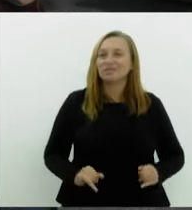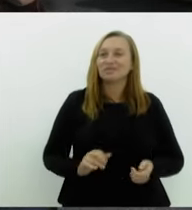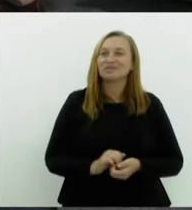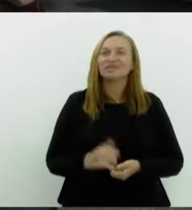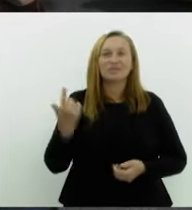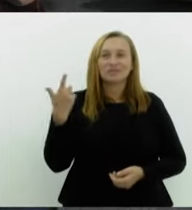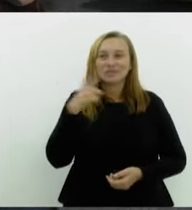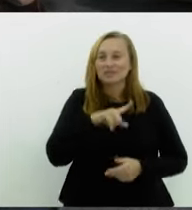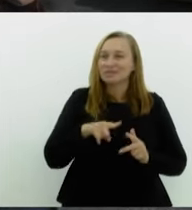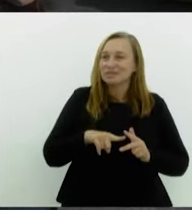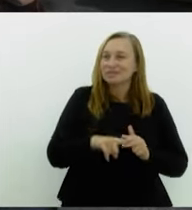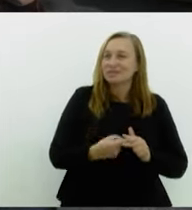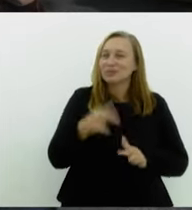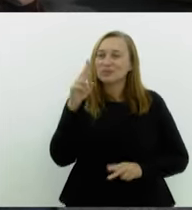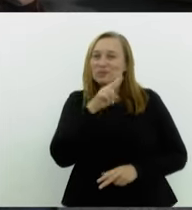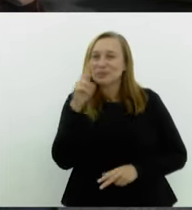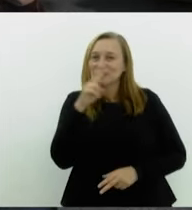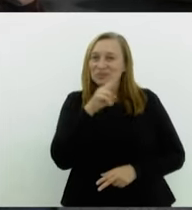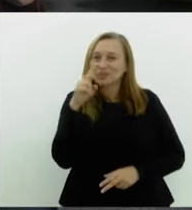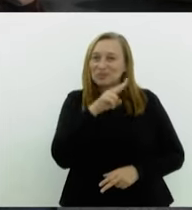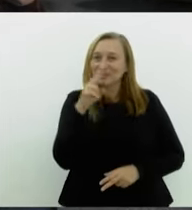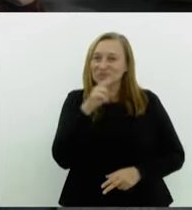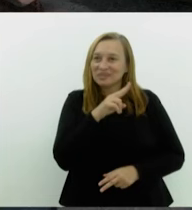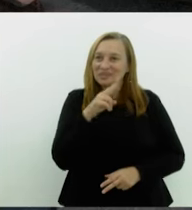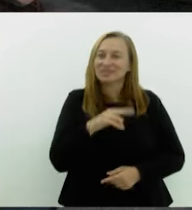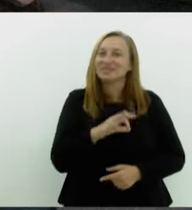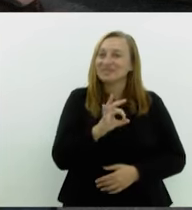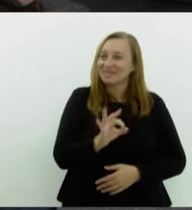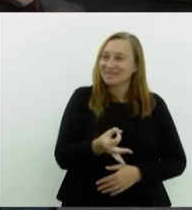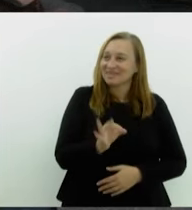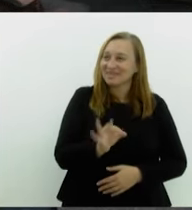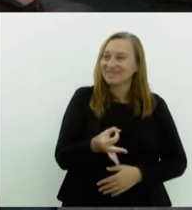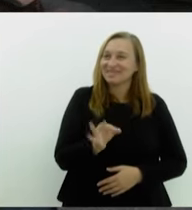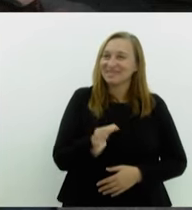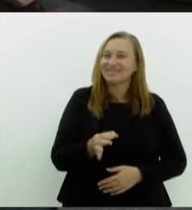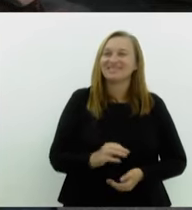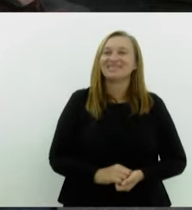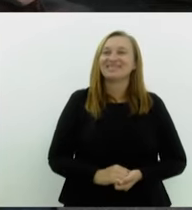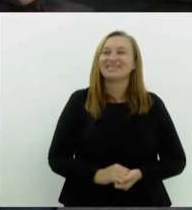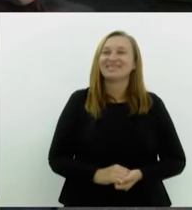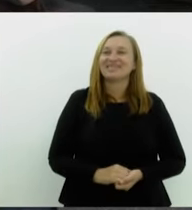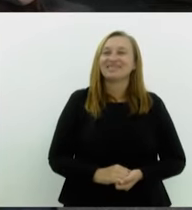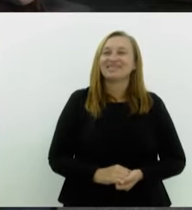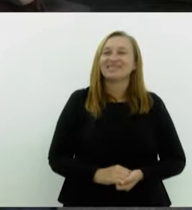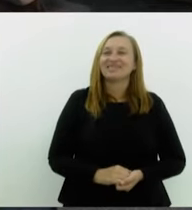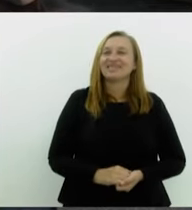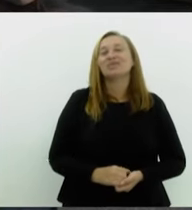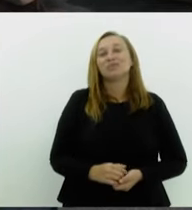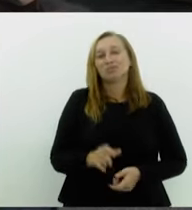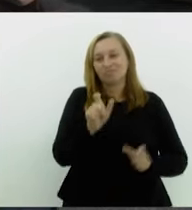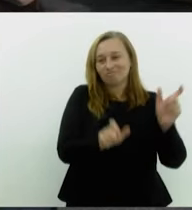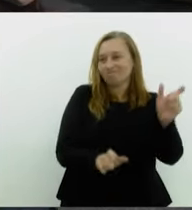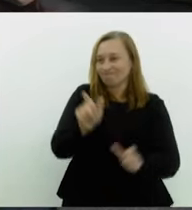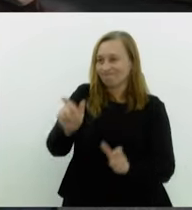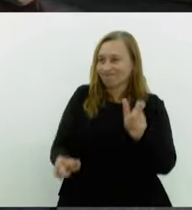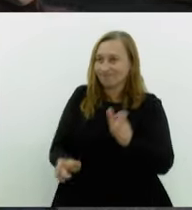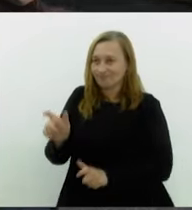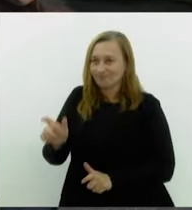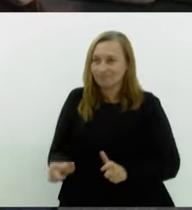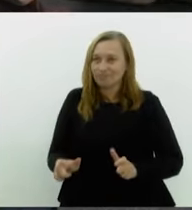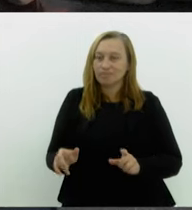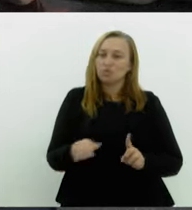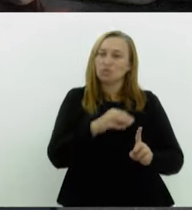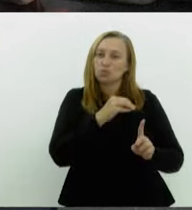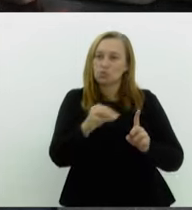consiga regulamentar com urgência e amparar, de fato, as vítimas de calamidade, porque são pessoas